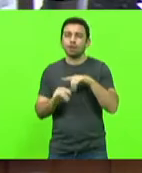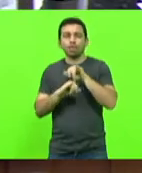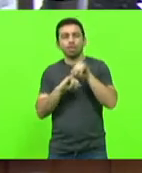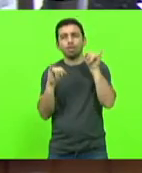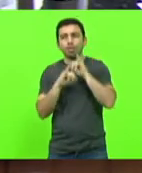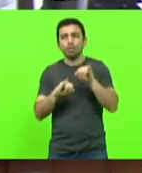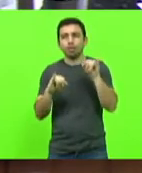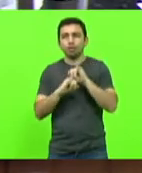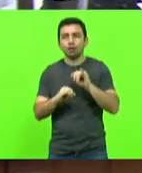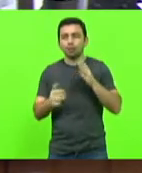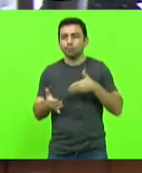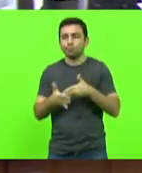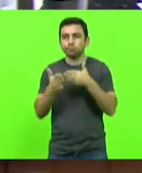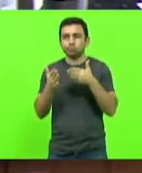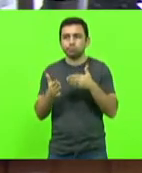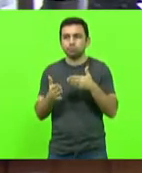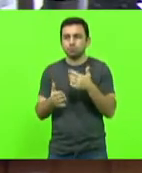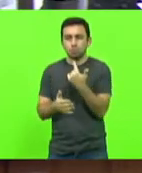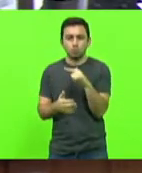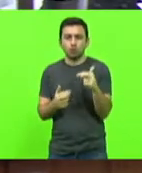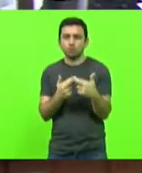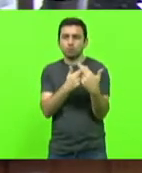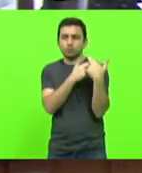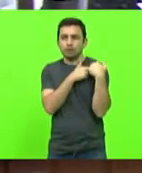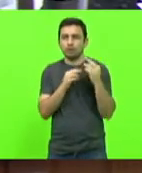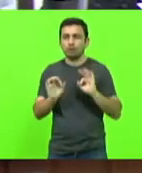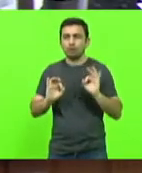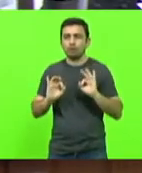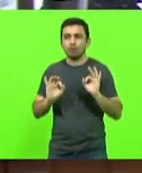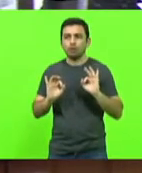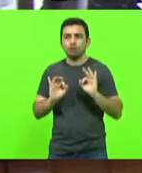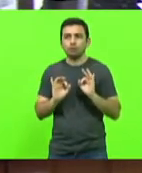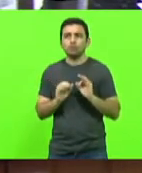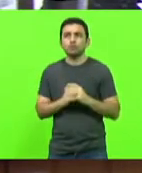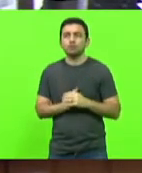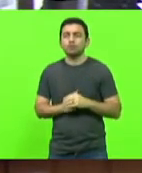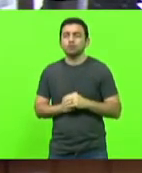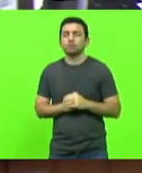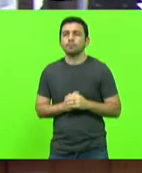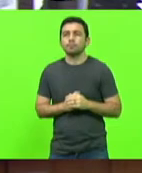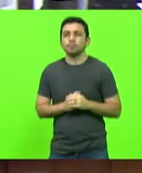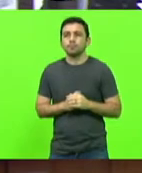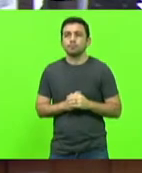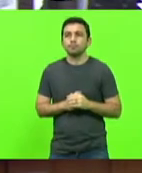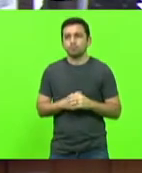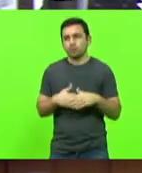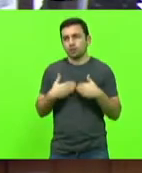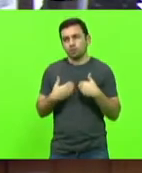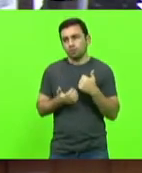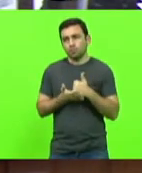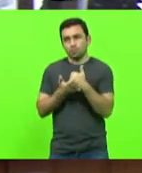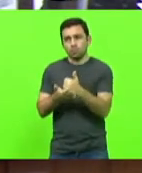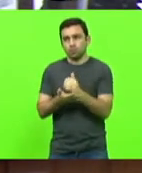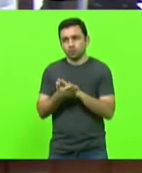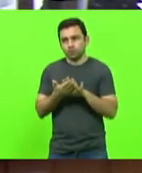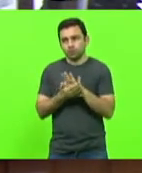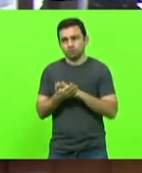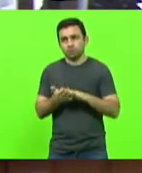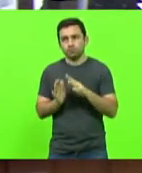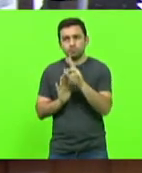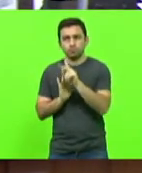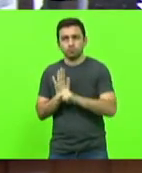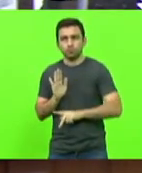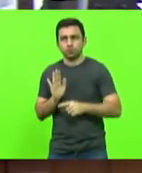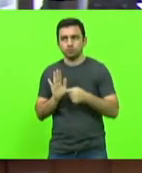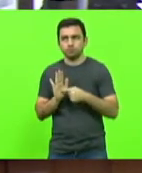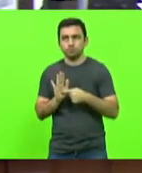sem impacto orçamentário, sem responsabilidade fiscal. Por isso foi vetado. Então, por isso eu não vou apoiar esse projeto,